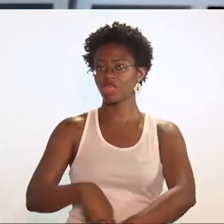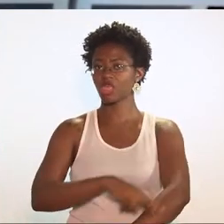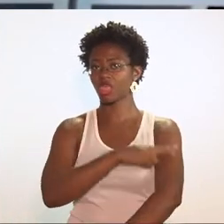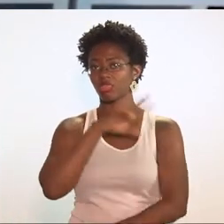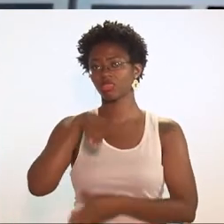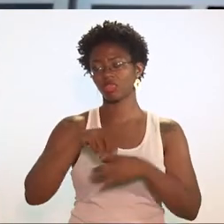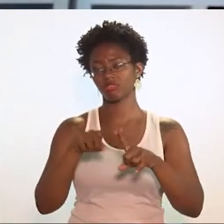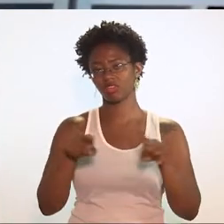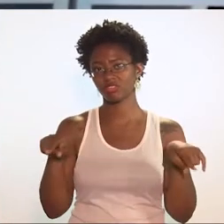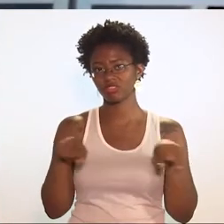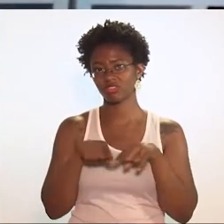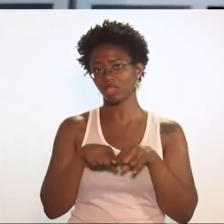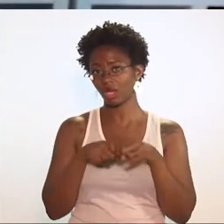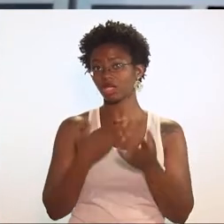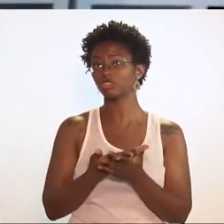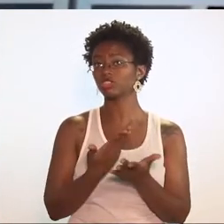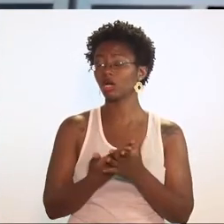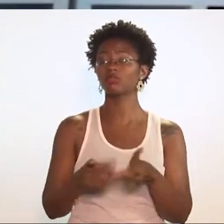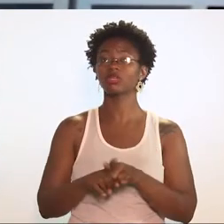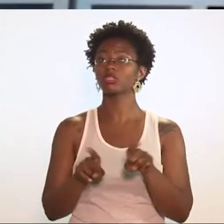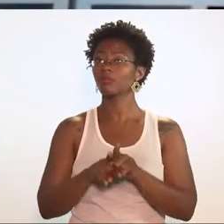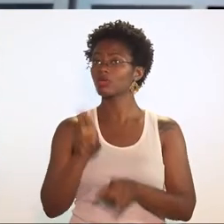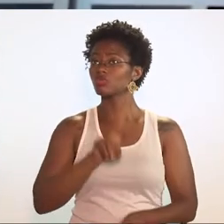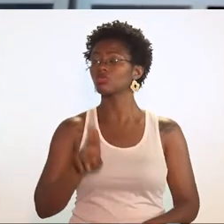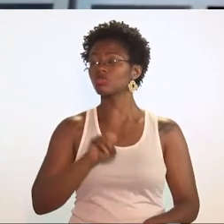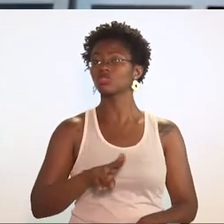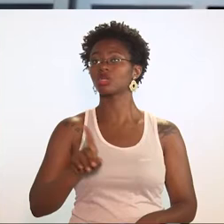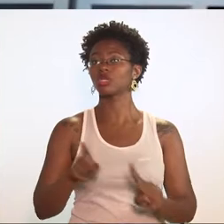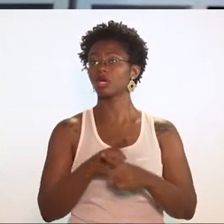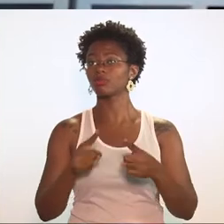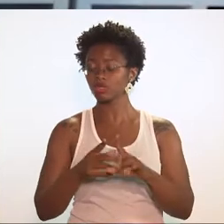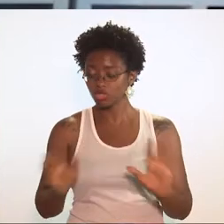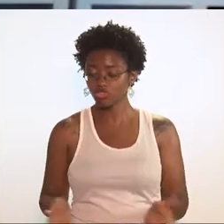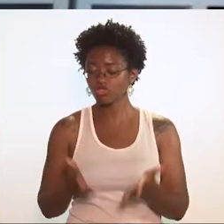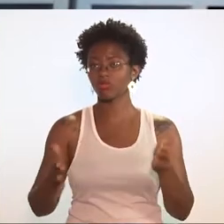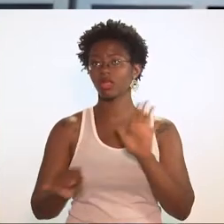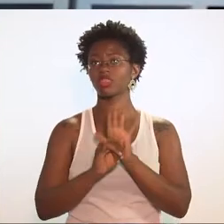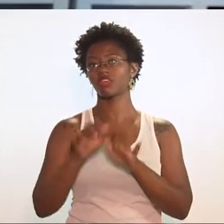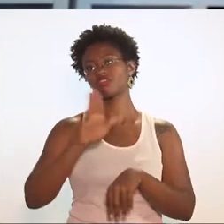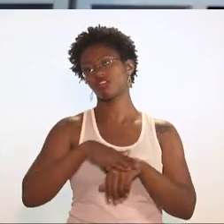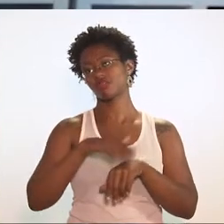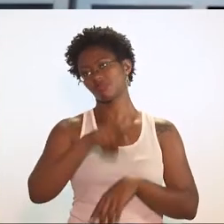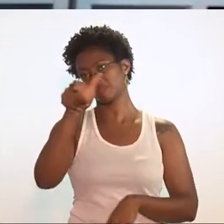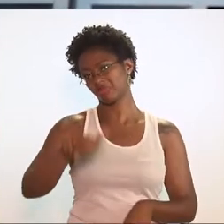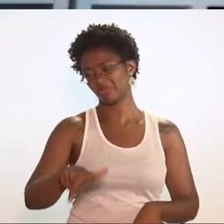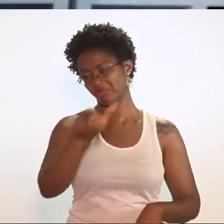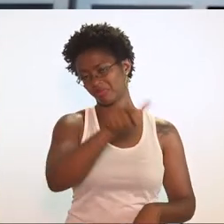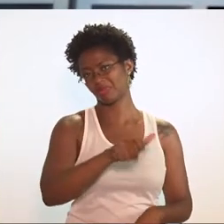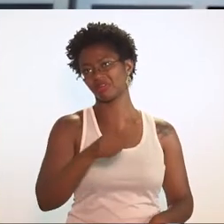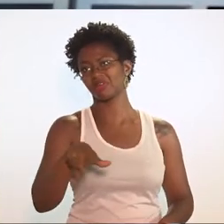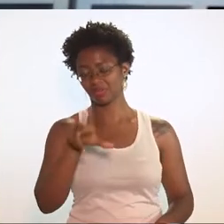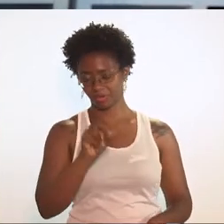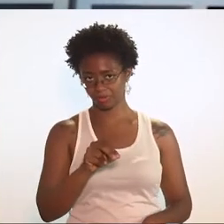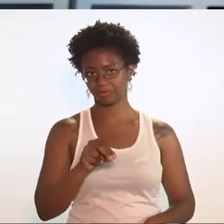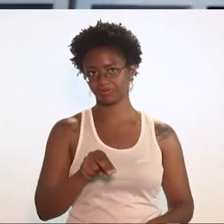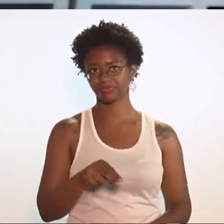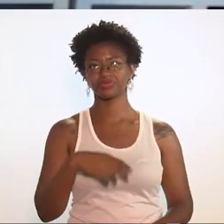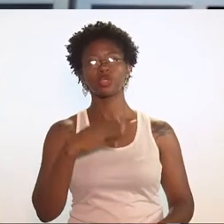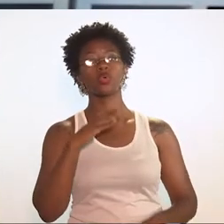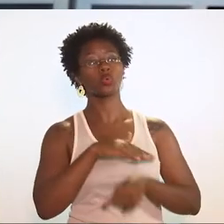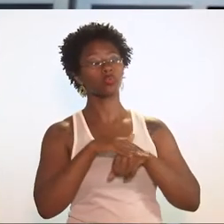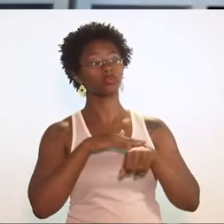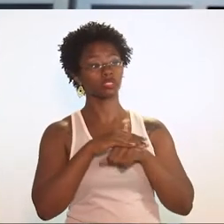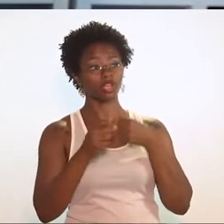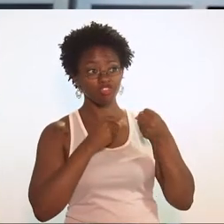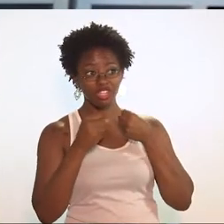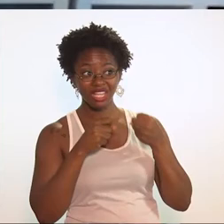tendo a musicalidade como estratégia de fortalecimento da identidade. Vamos conversar com a jornalista e